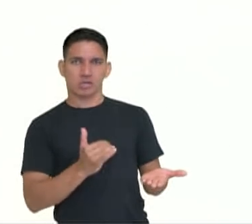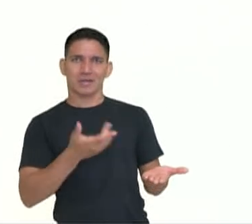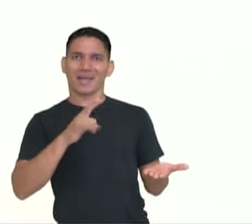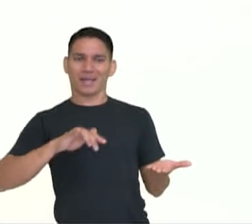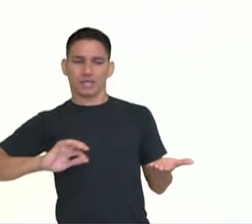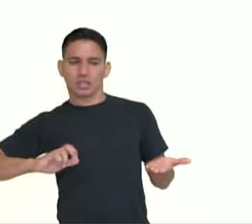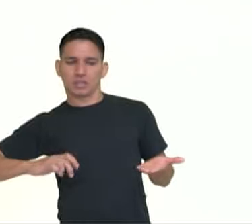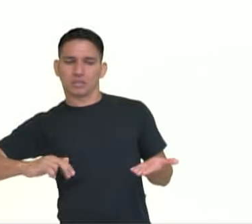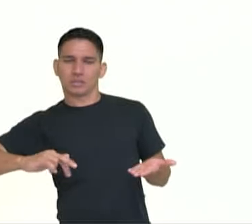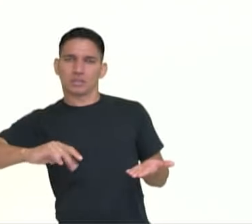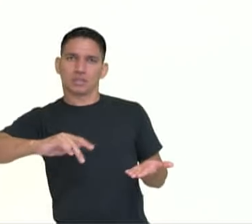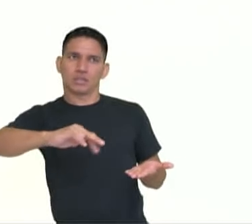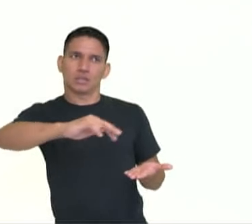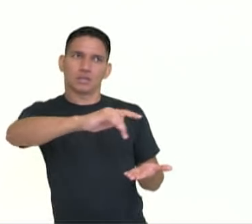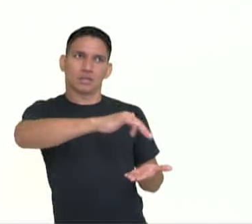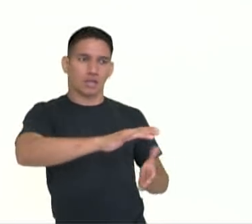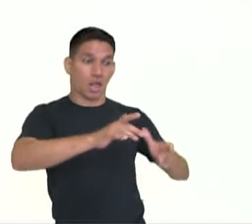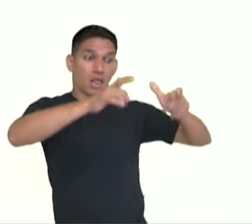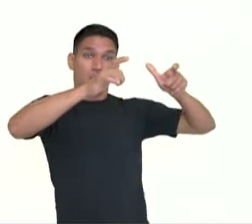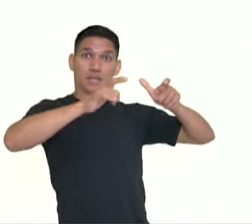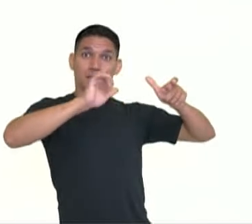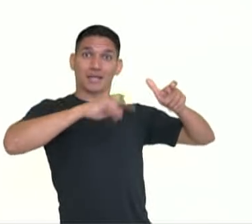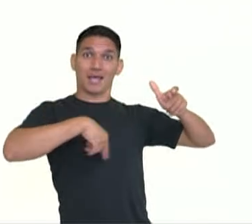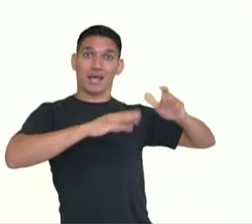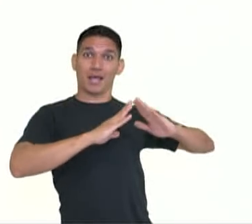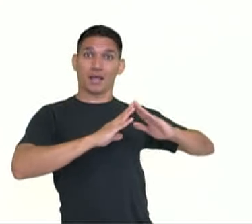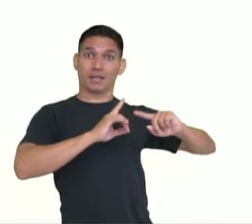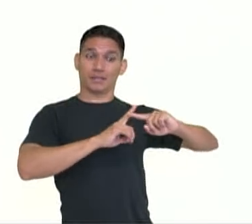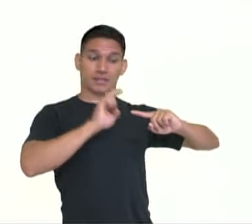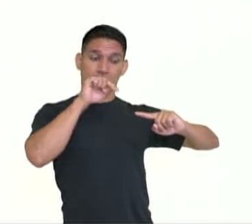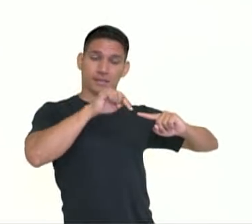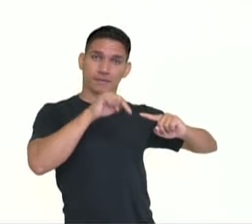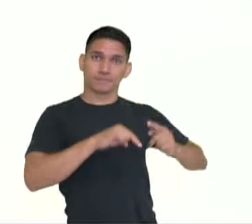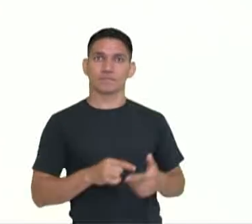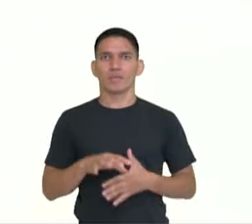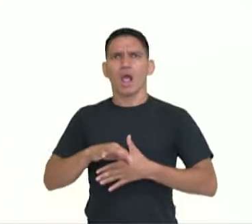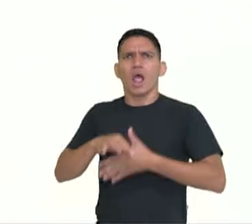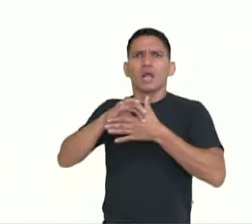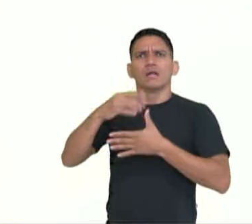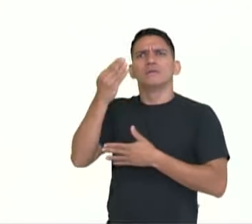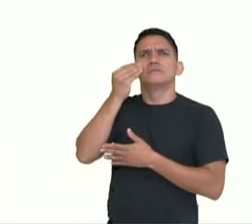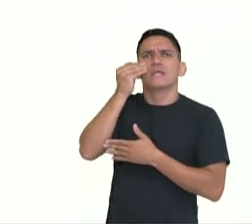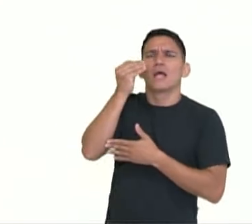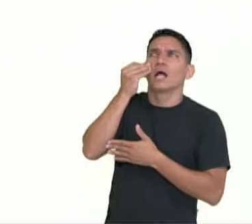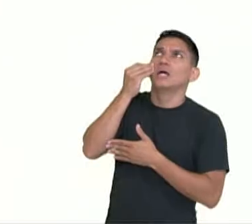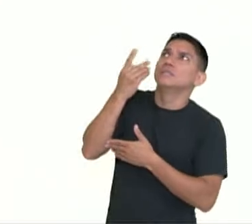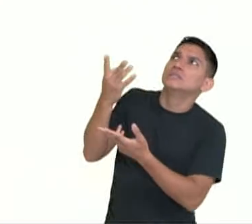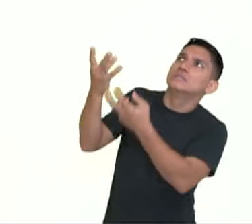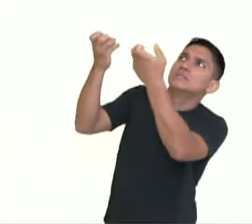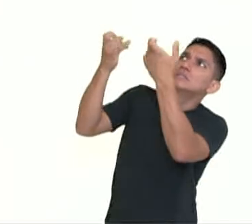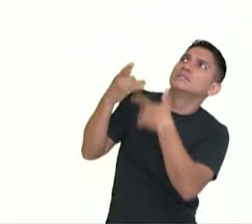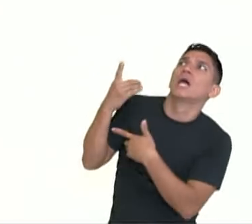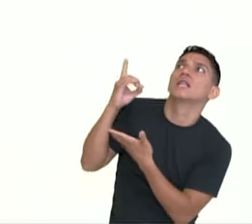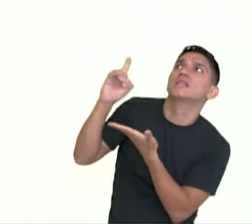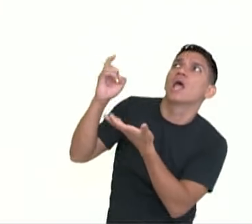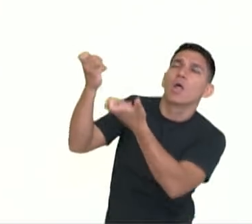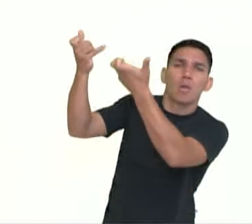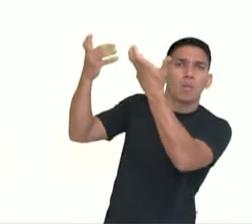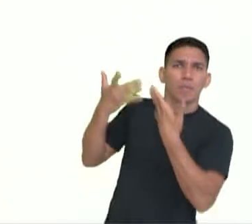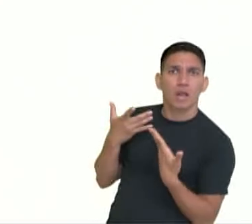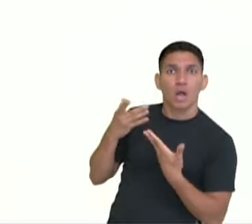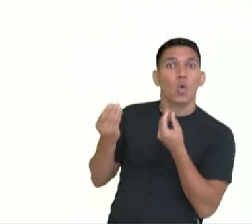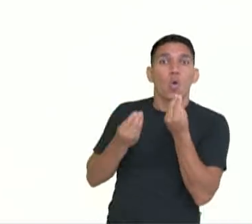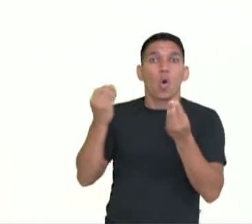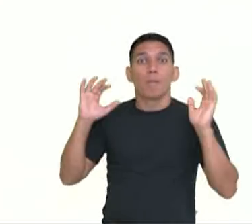escadarias. O templo ficava aqui em cima. Tá. Os sacerdotes, na tentativa de entender os sinais dos deuses, ou seja, os fenômenos